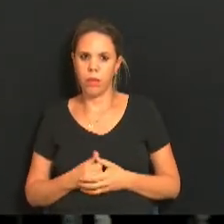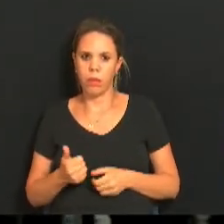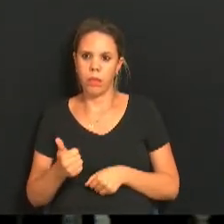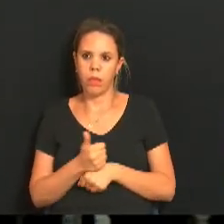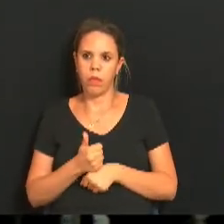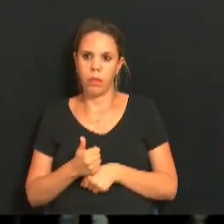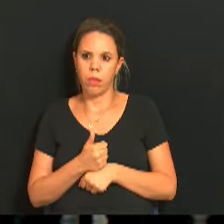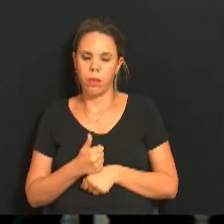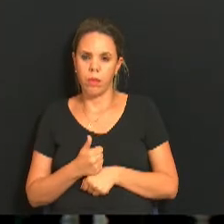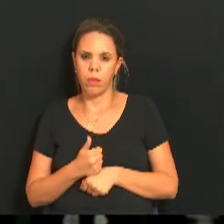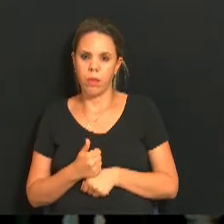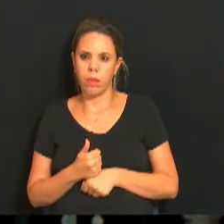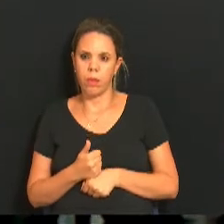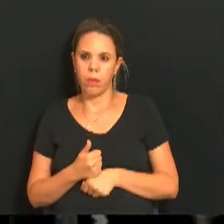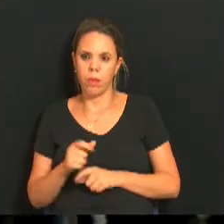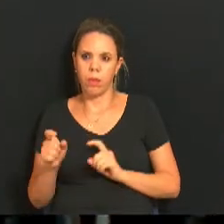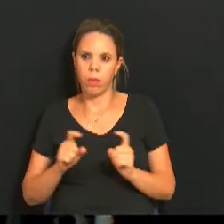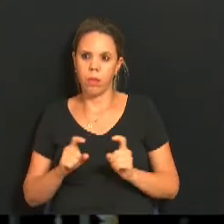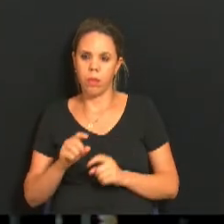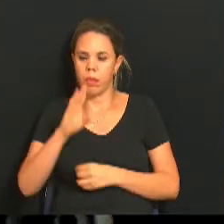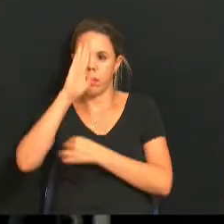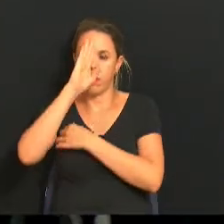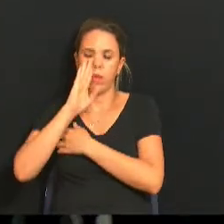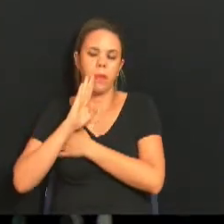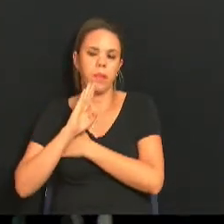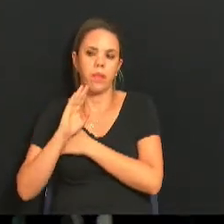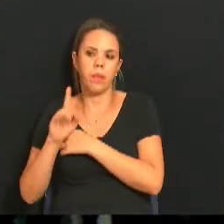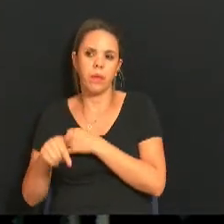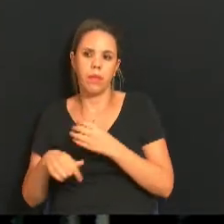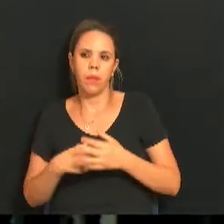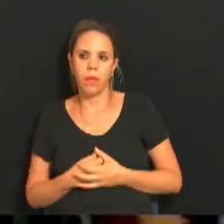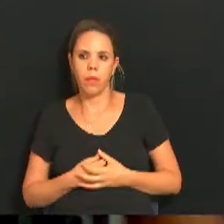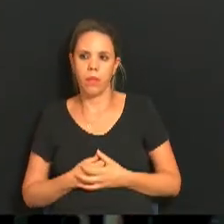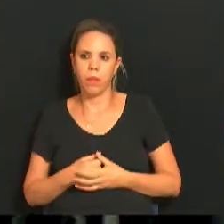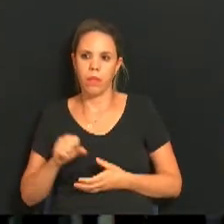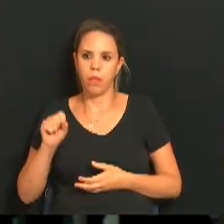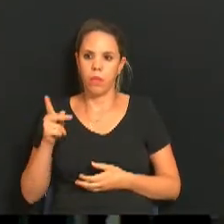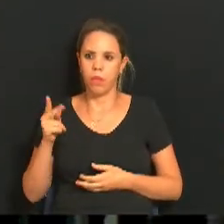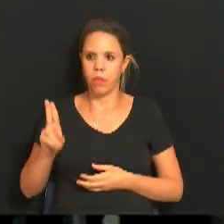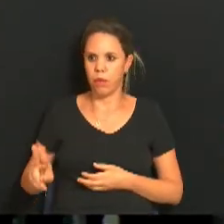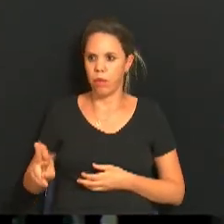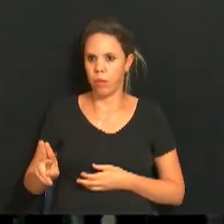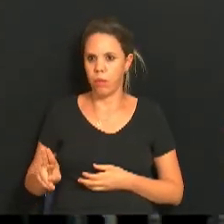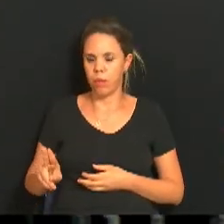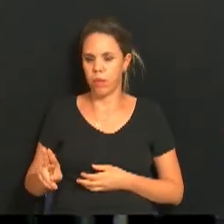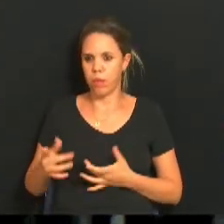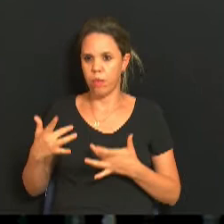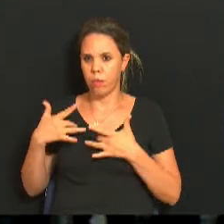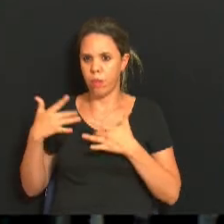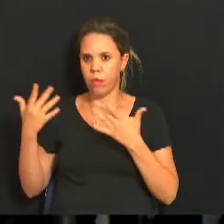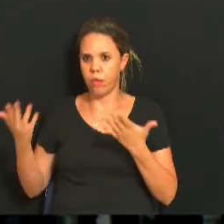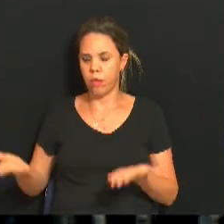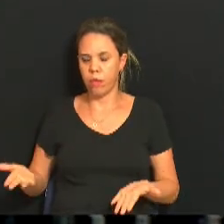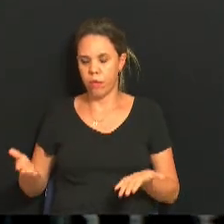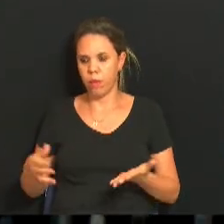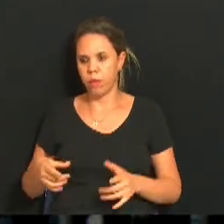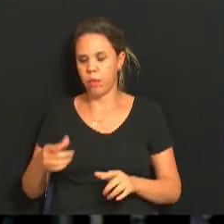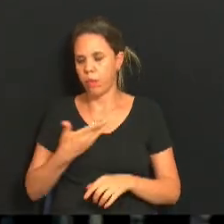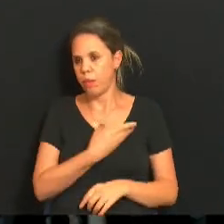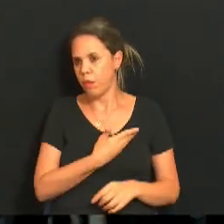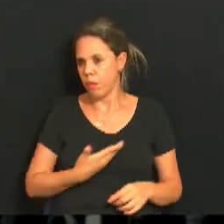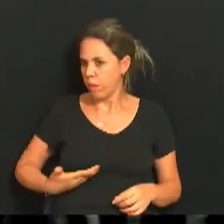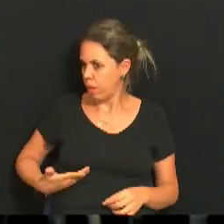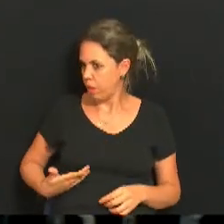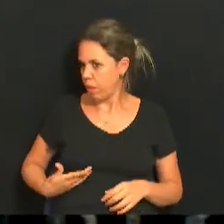uma chamado de cessão gratuita né é serve para algo o governo